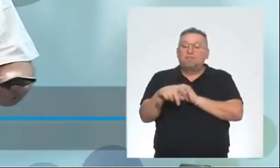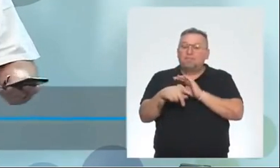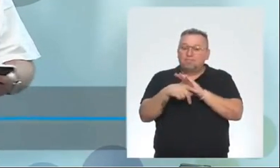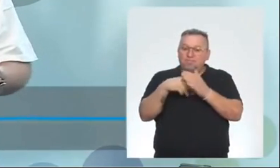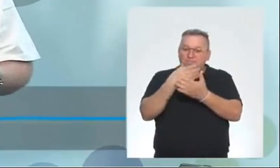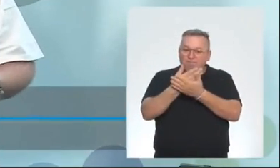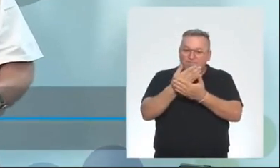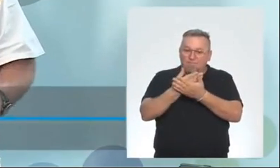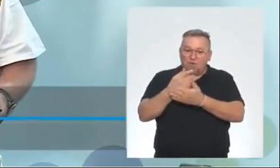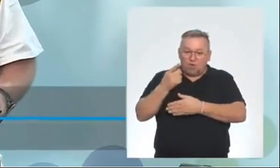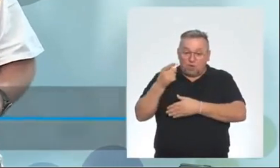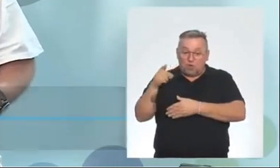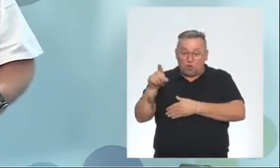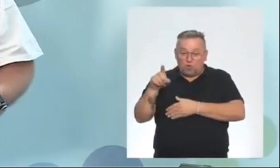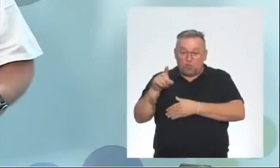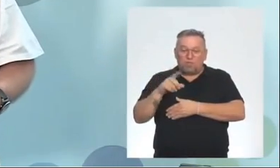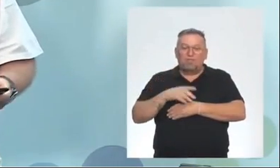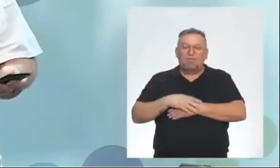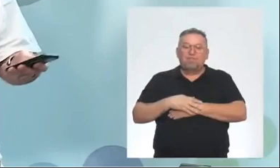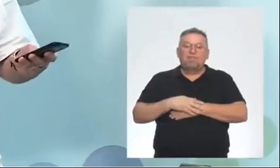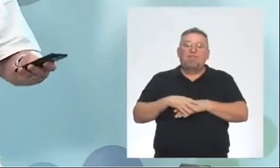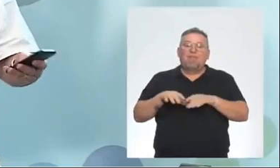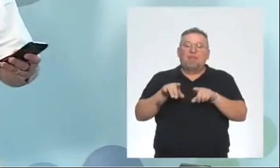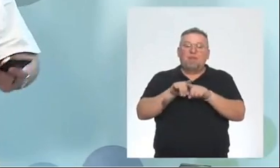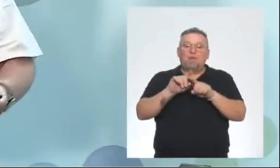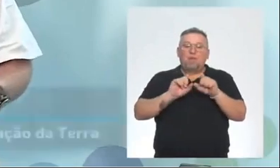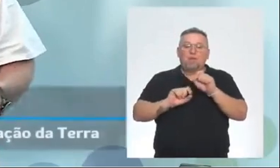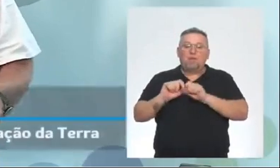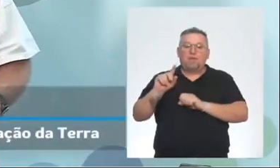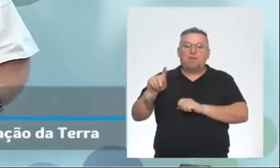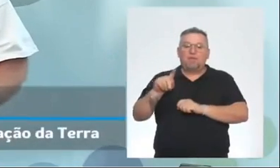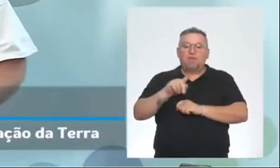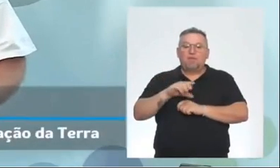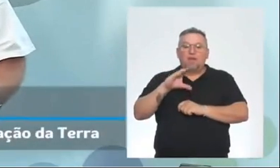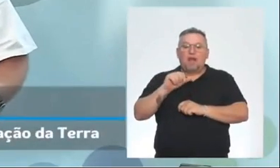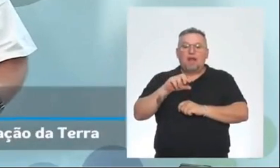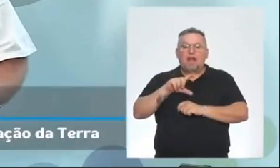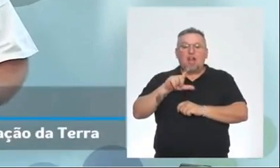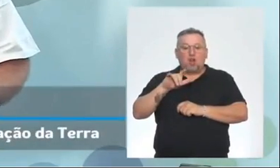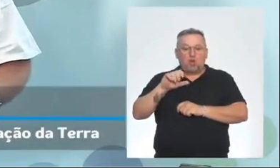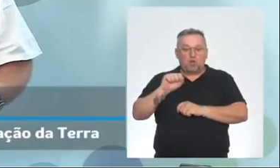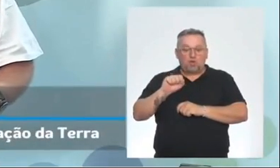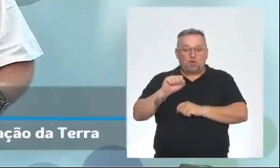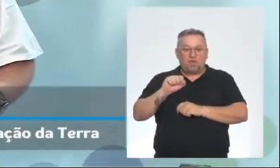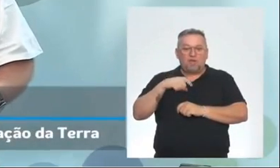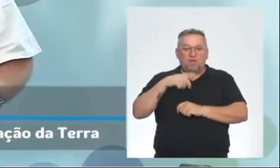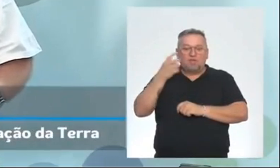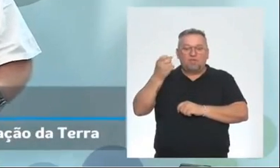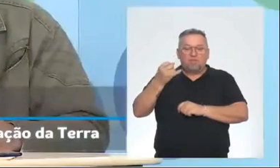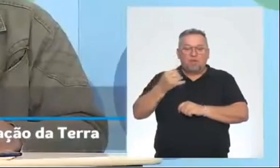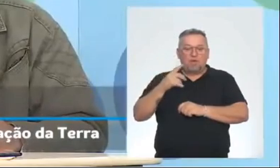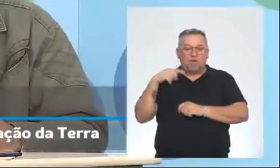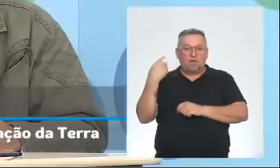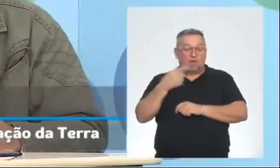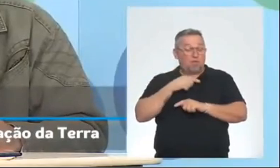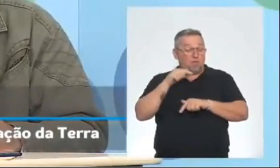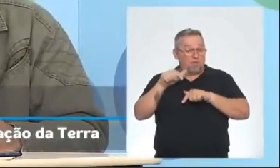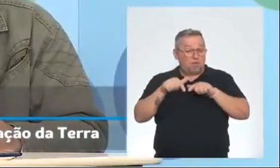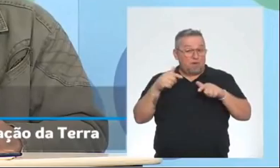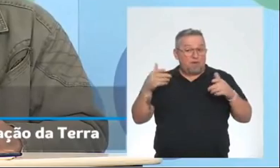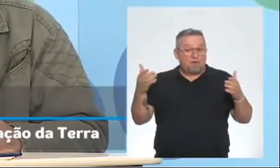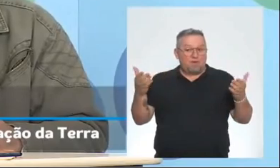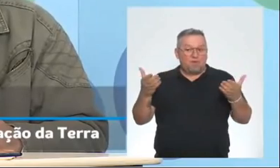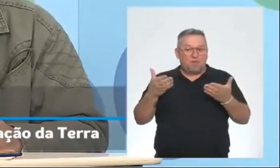aí, terceira e última, e logicamente o professor Carlos vai falar aí o que nós vamos trabalhar hoje. Legal,